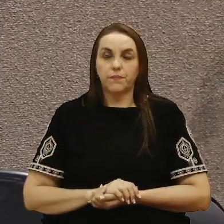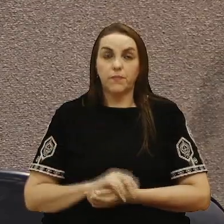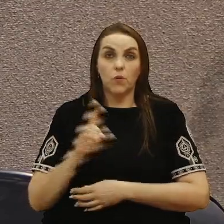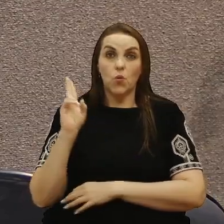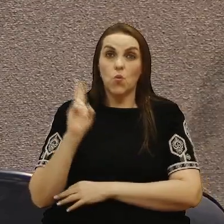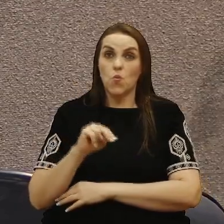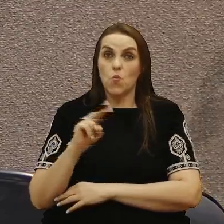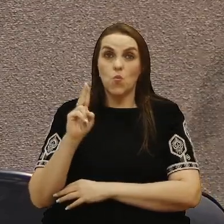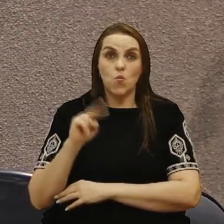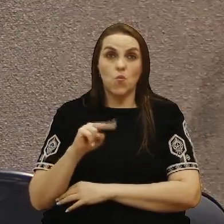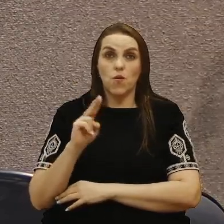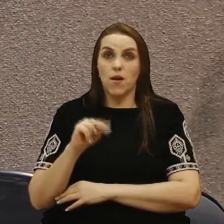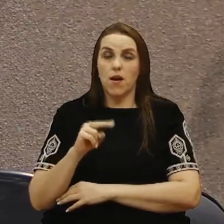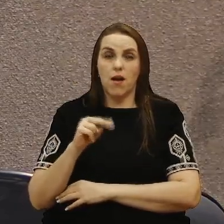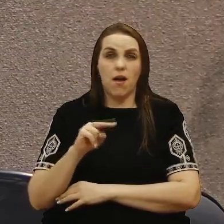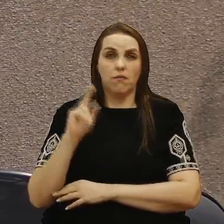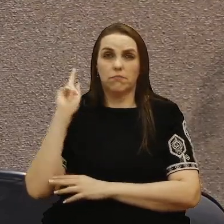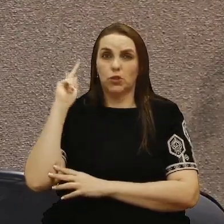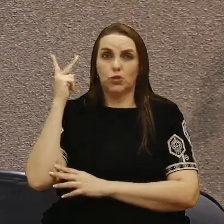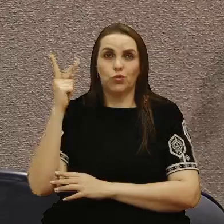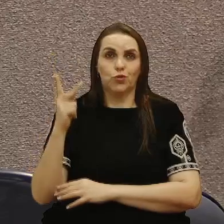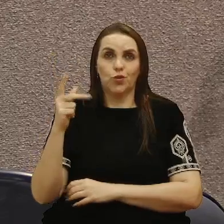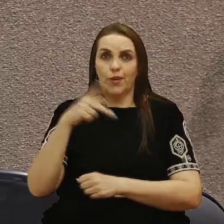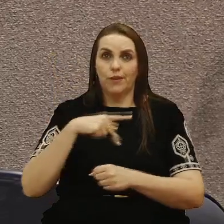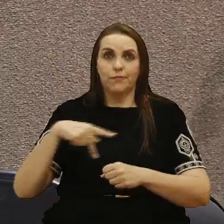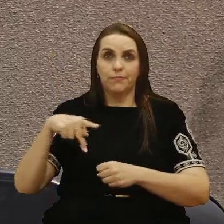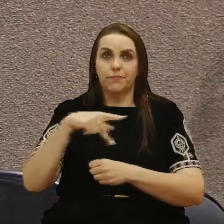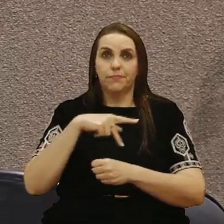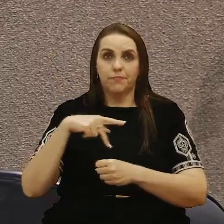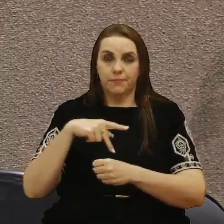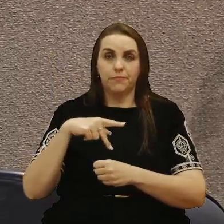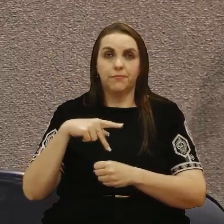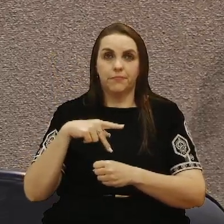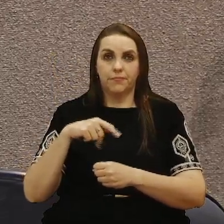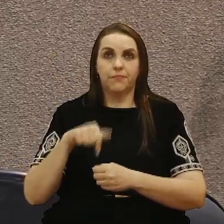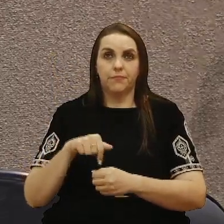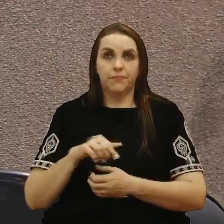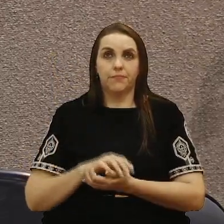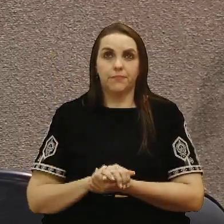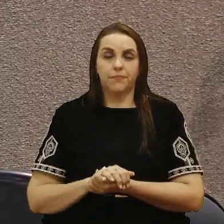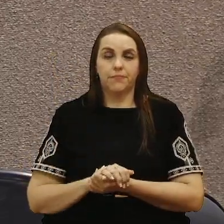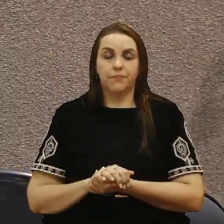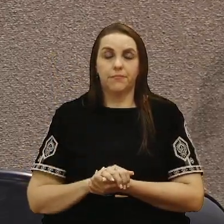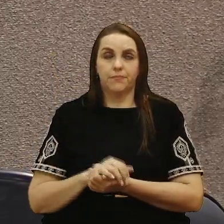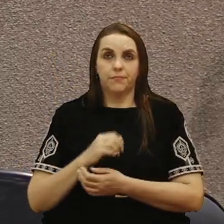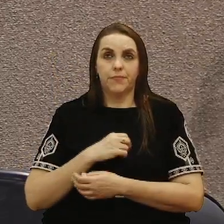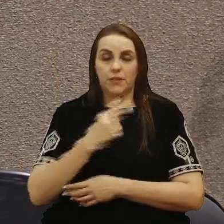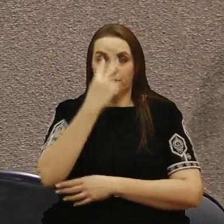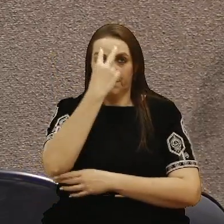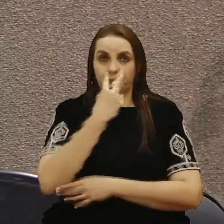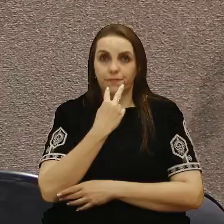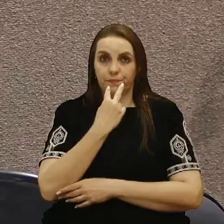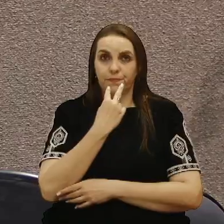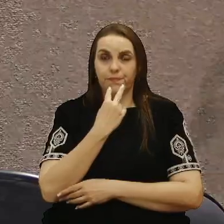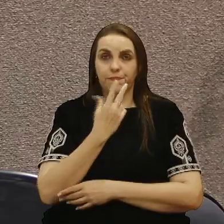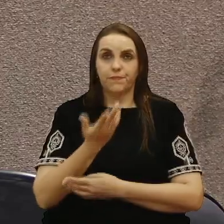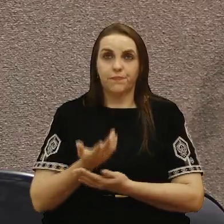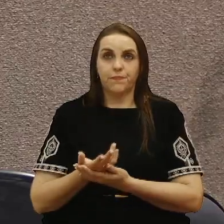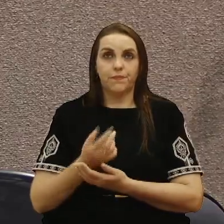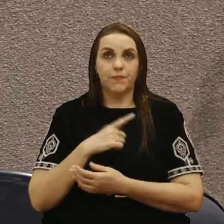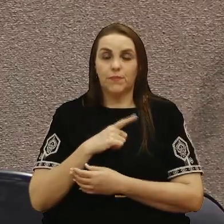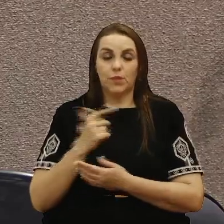Nunca antes na história desse país os deficientes visuais ficaram